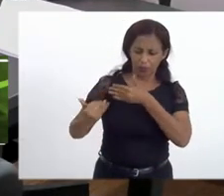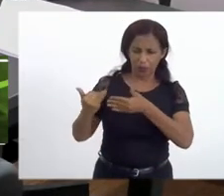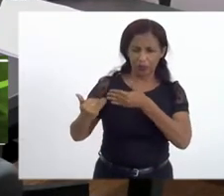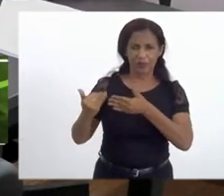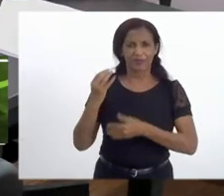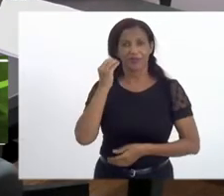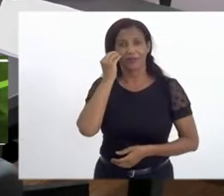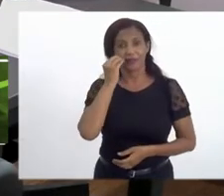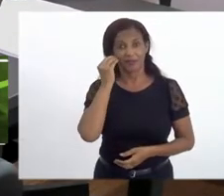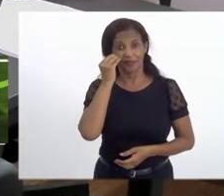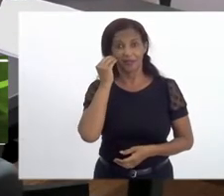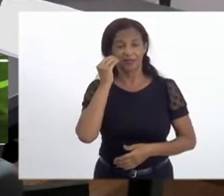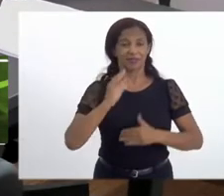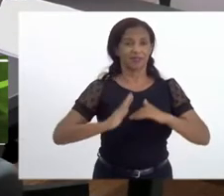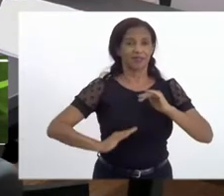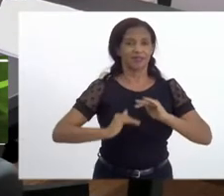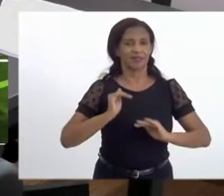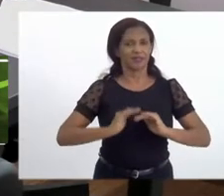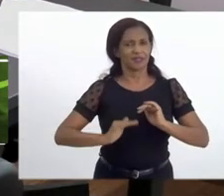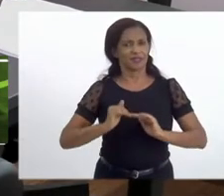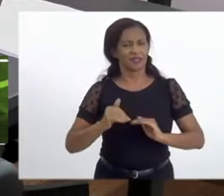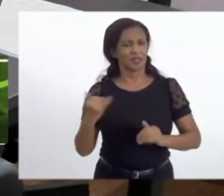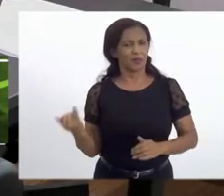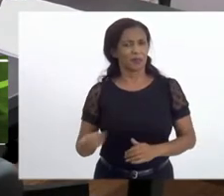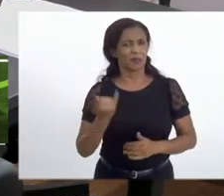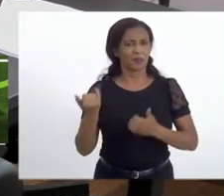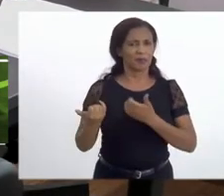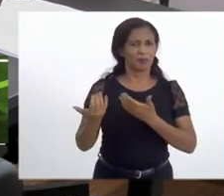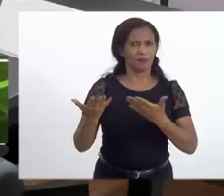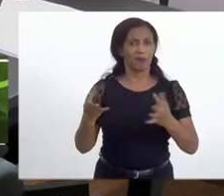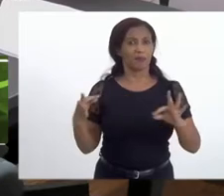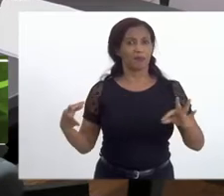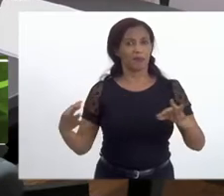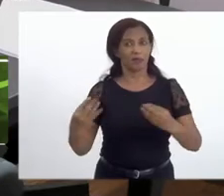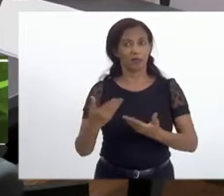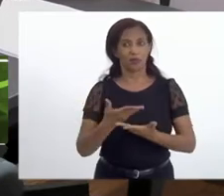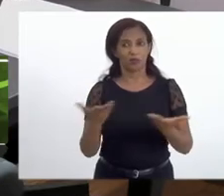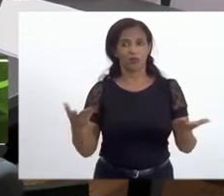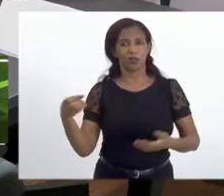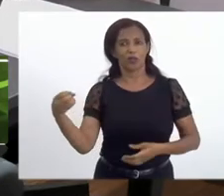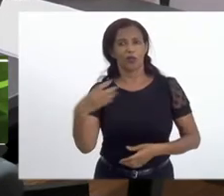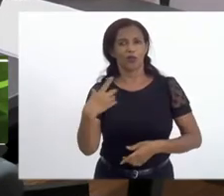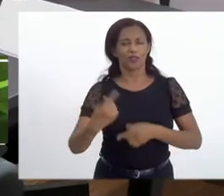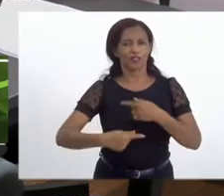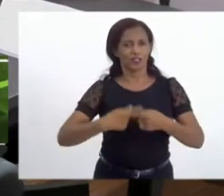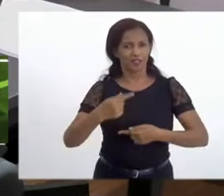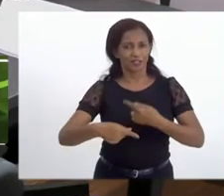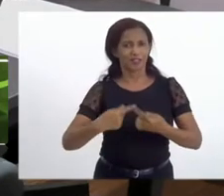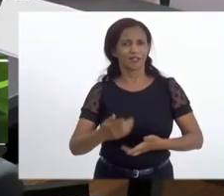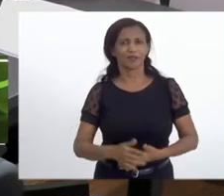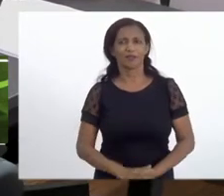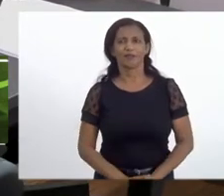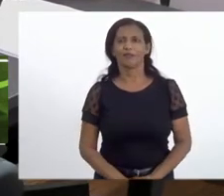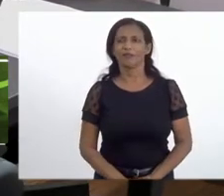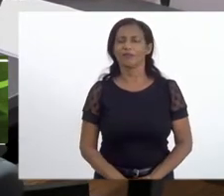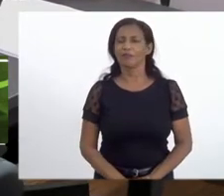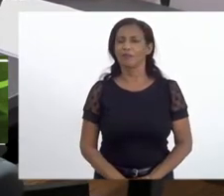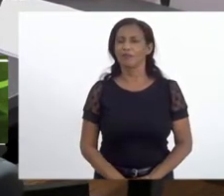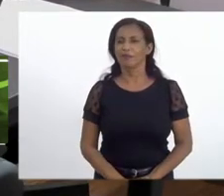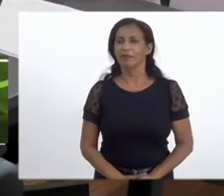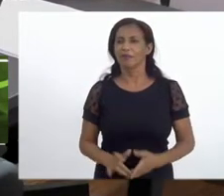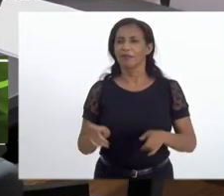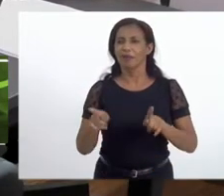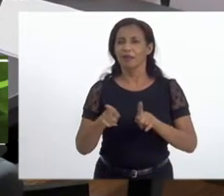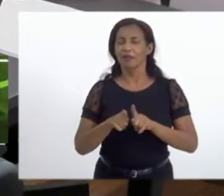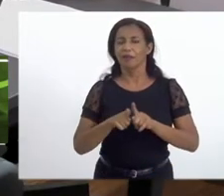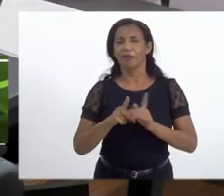de experiência e que é muito salutar ser transmitida para toda essa nova geração, né? E eu queria também